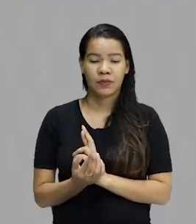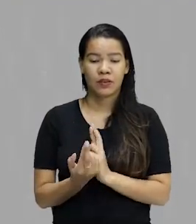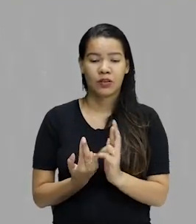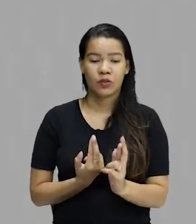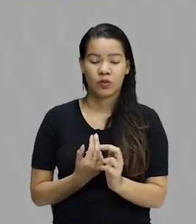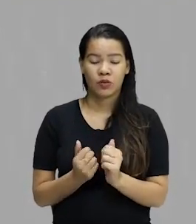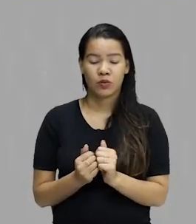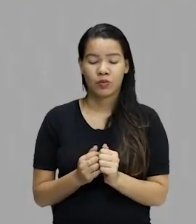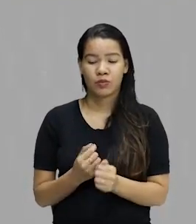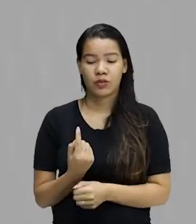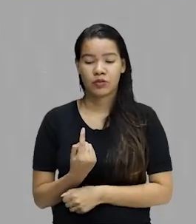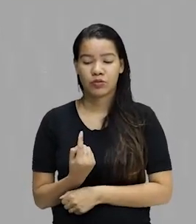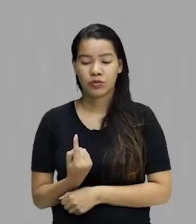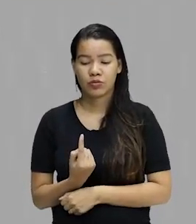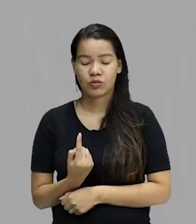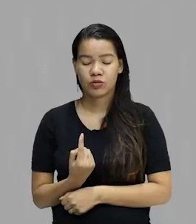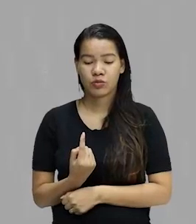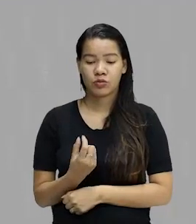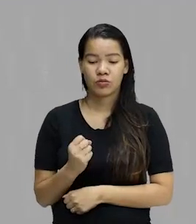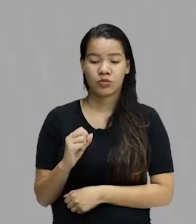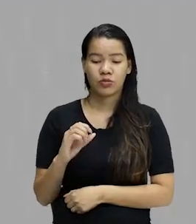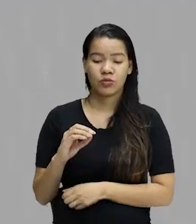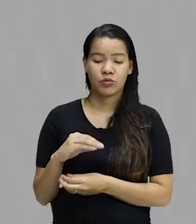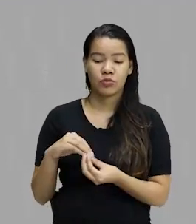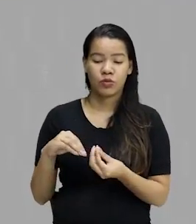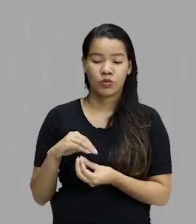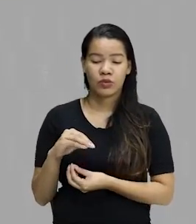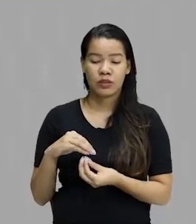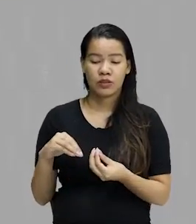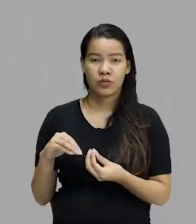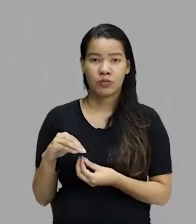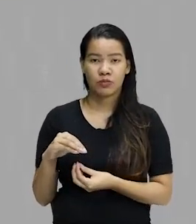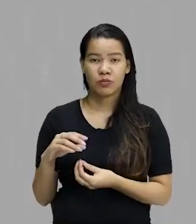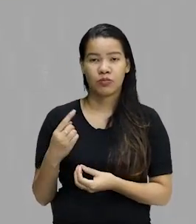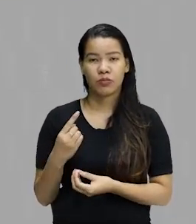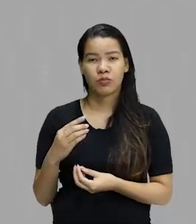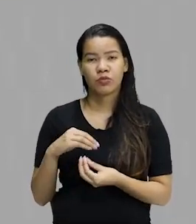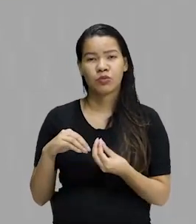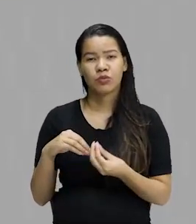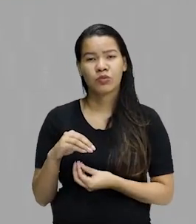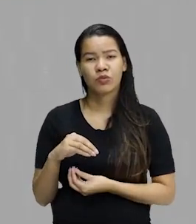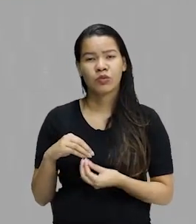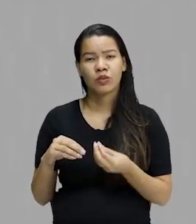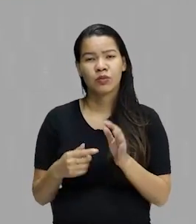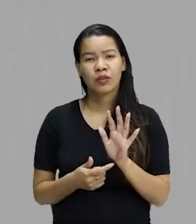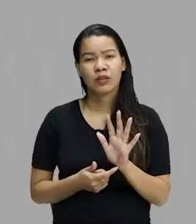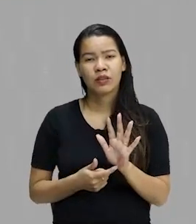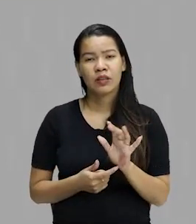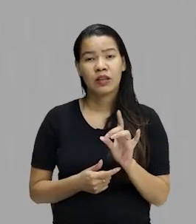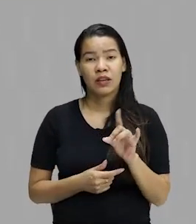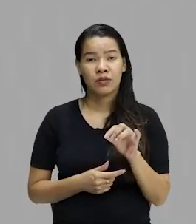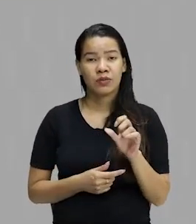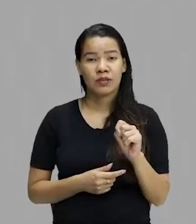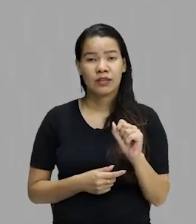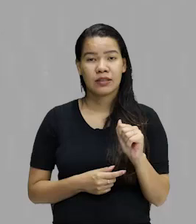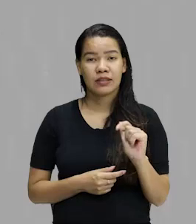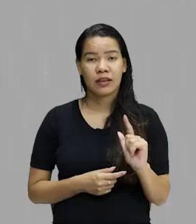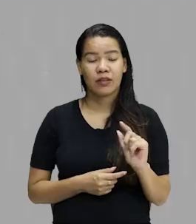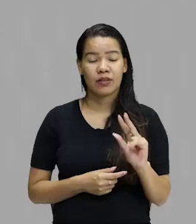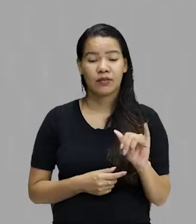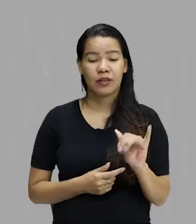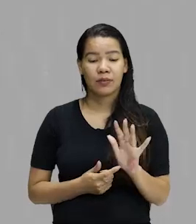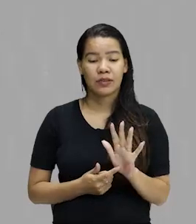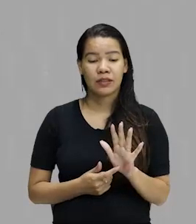solução. Essa solução, ela apresenta, né, ela é um sal, então ela vai apresentar também um